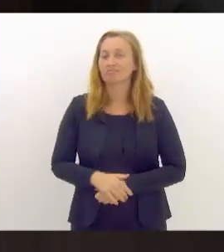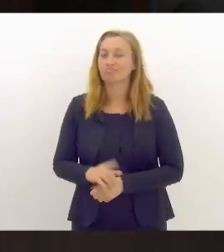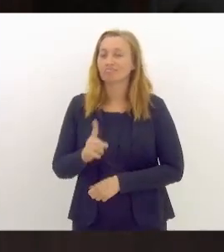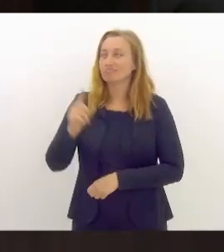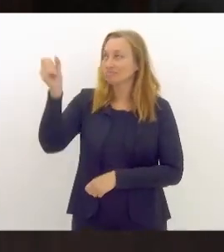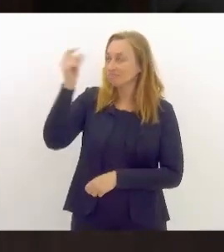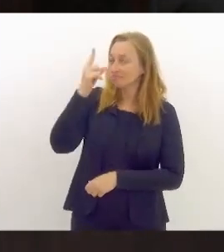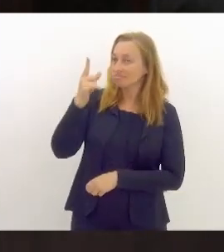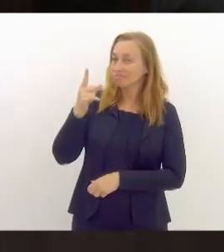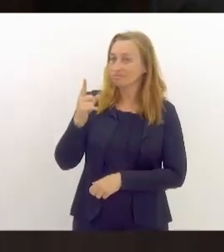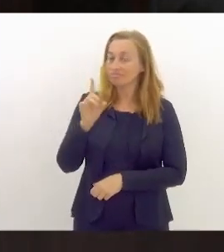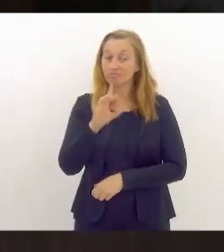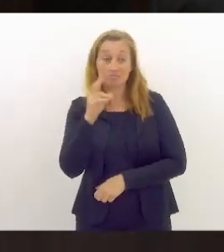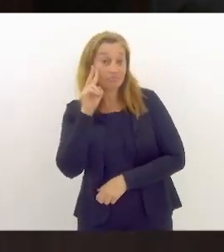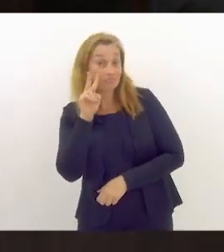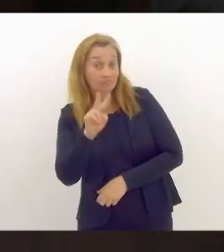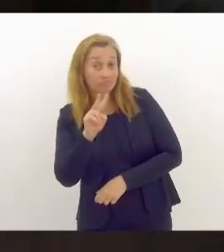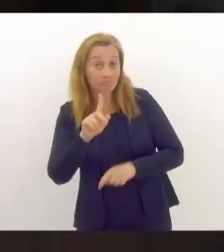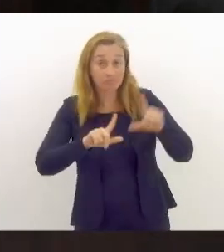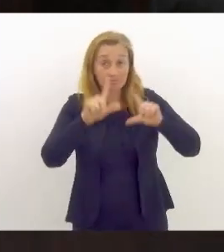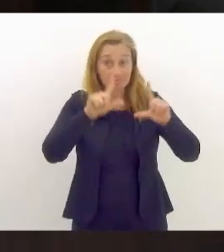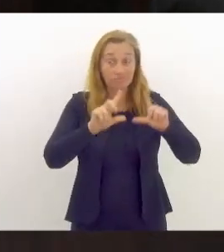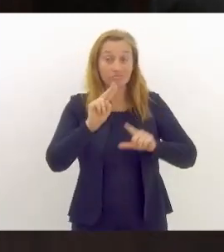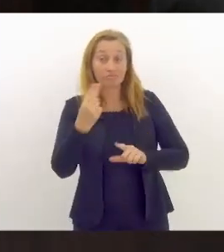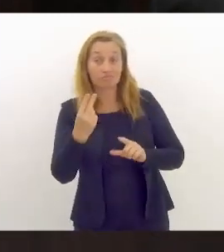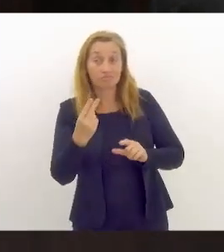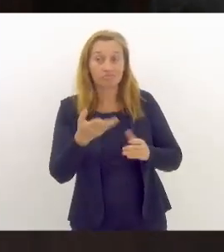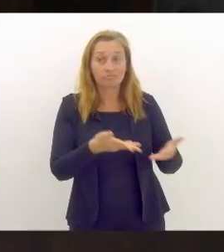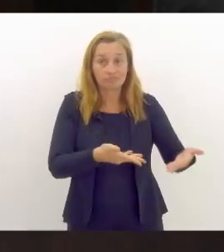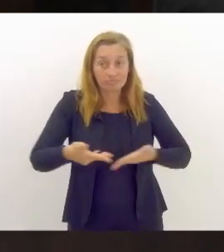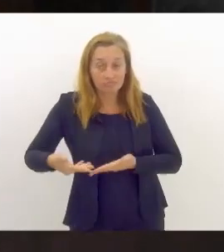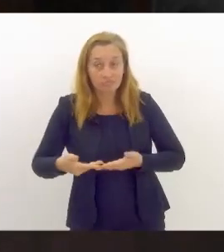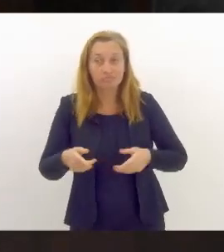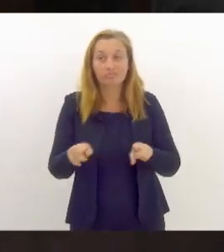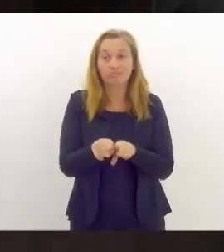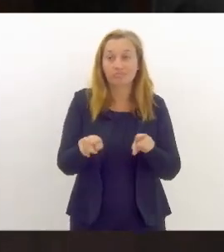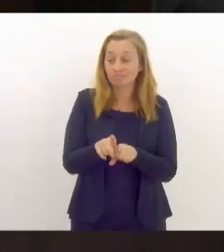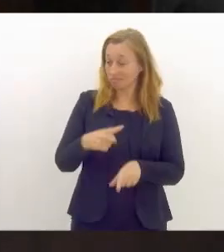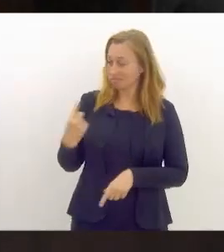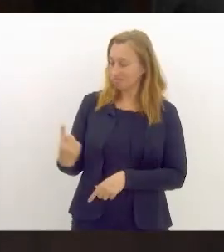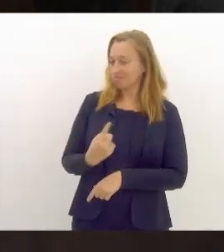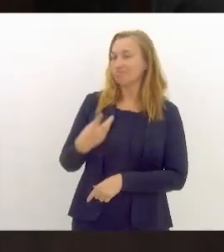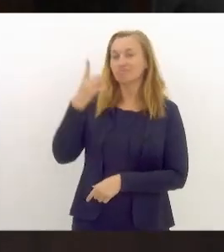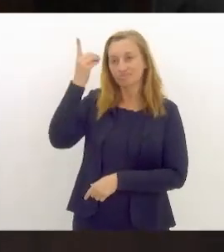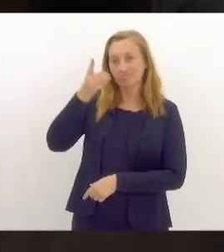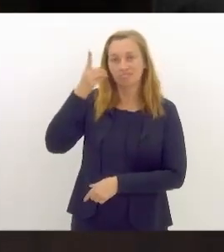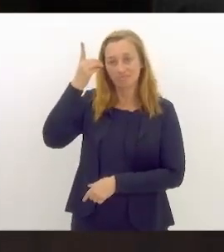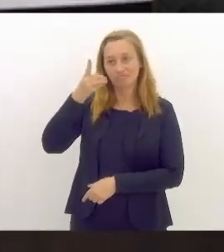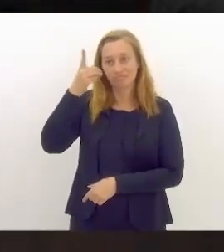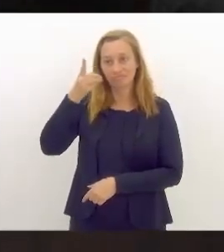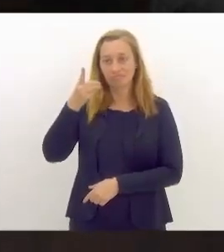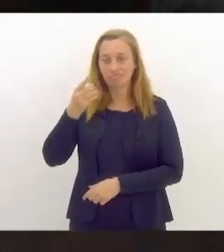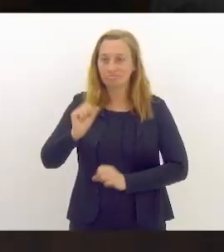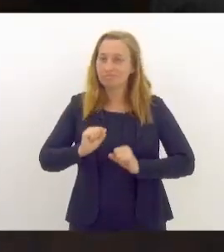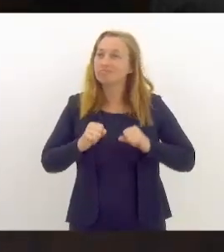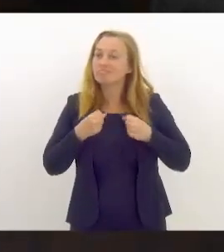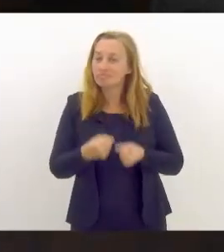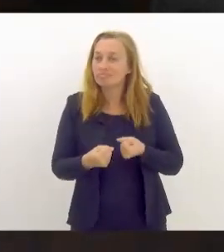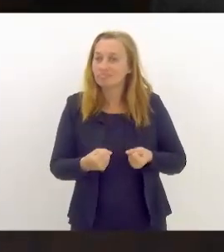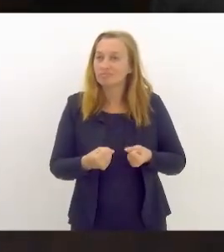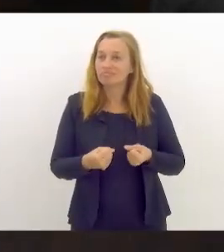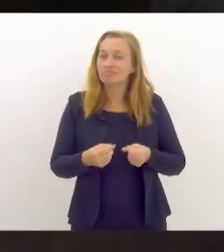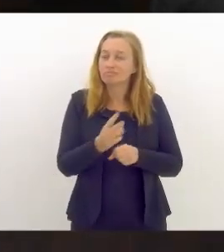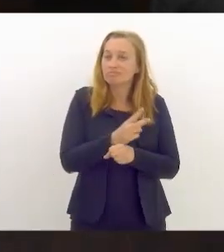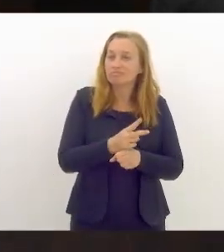apenas aqueles que estão assistindo ou os convidados mas inspiram também nós parlamentares a buscar uma